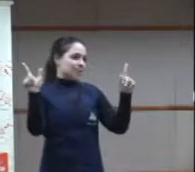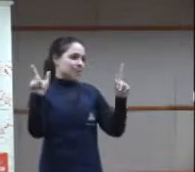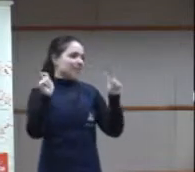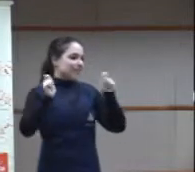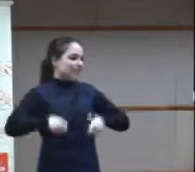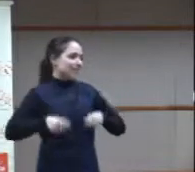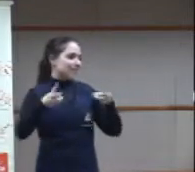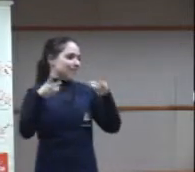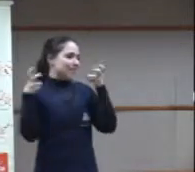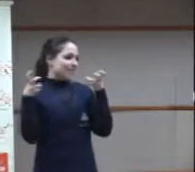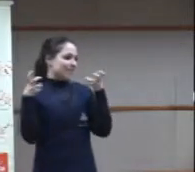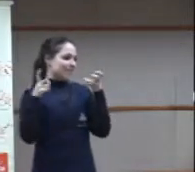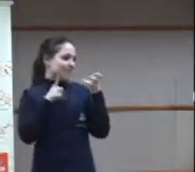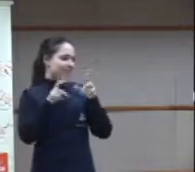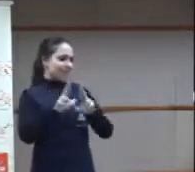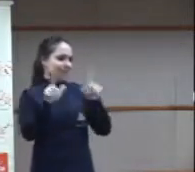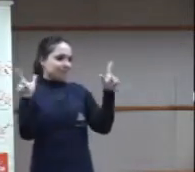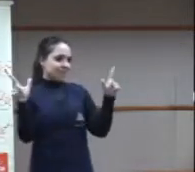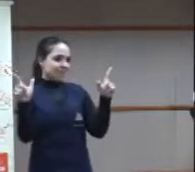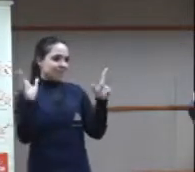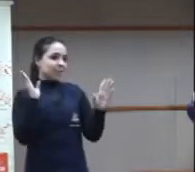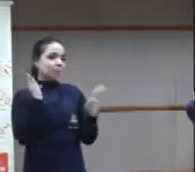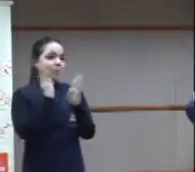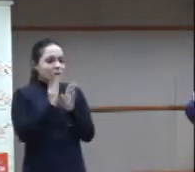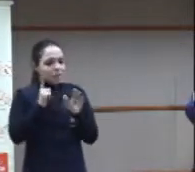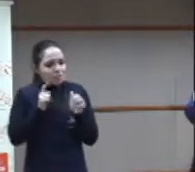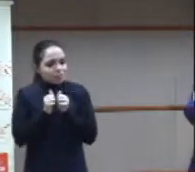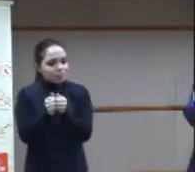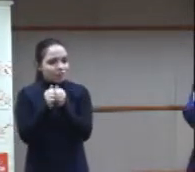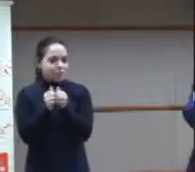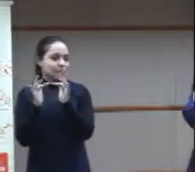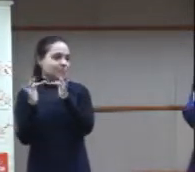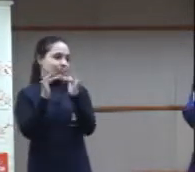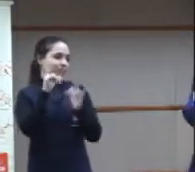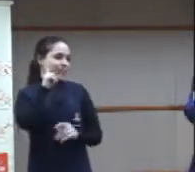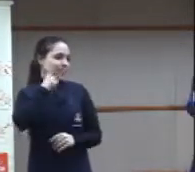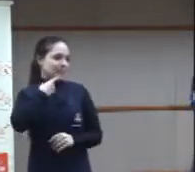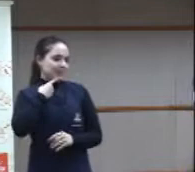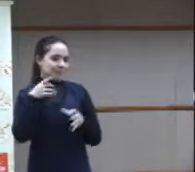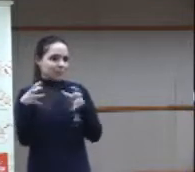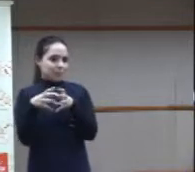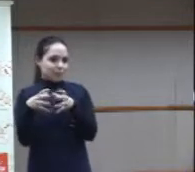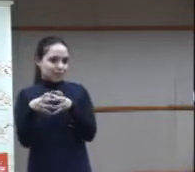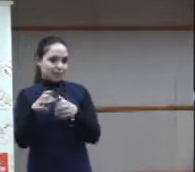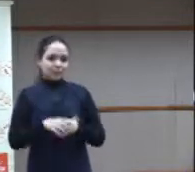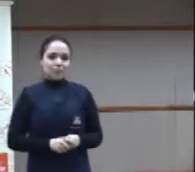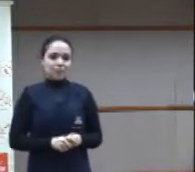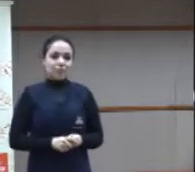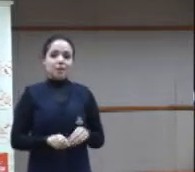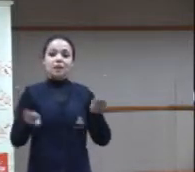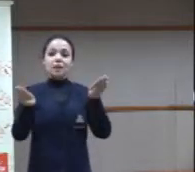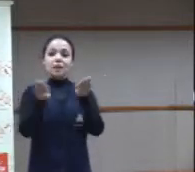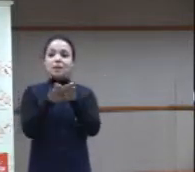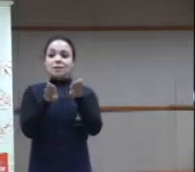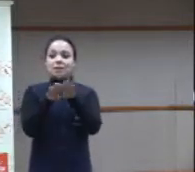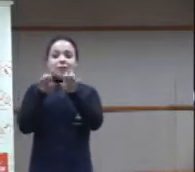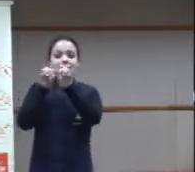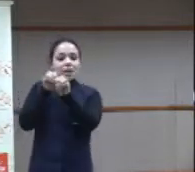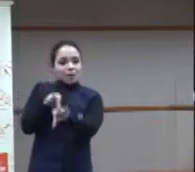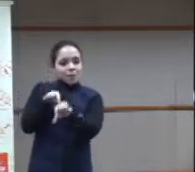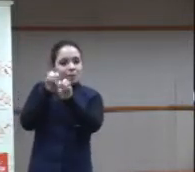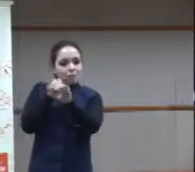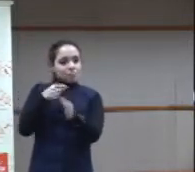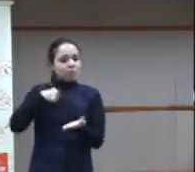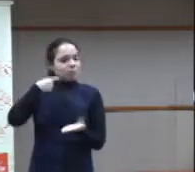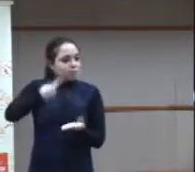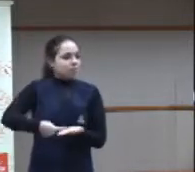Então é importantíssimo isso, seja uma pessoa que pertence à comunidade surda. Comprometimento com a educação. Eu preciso disso